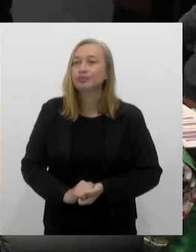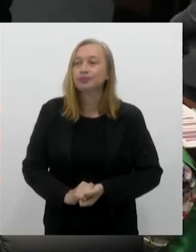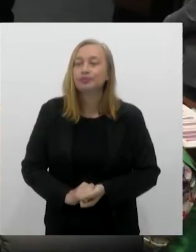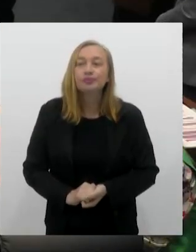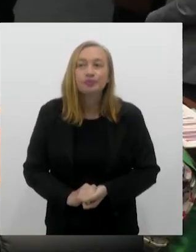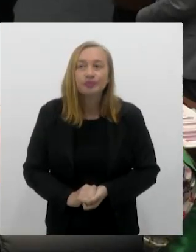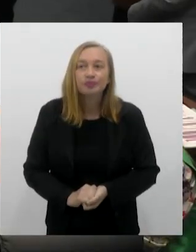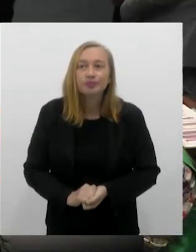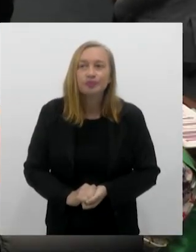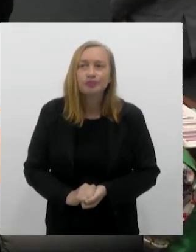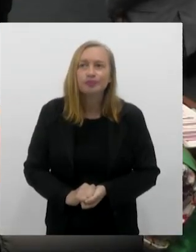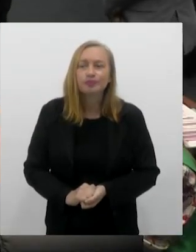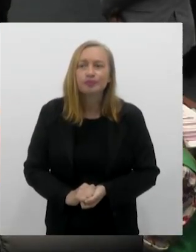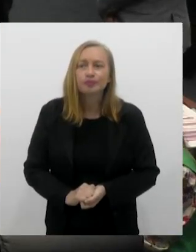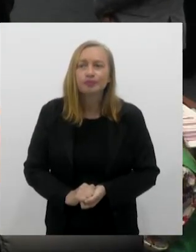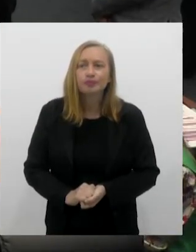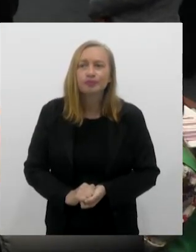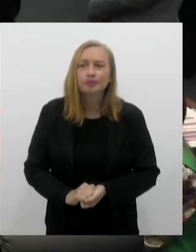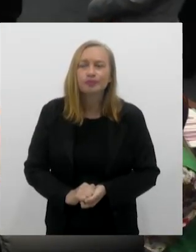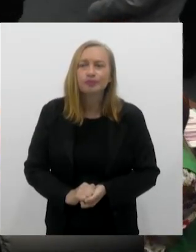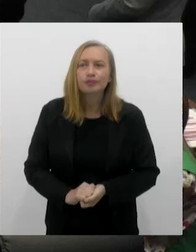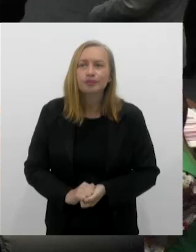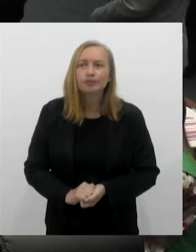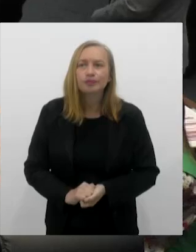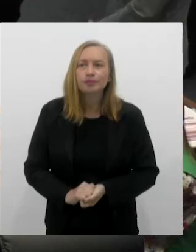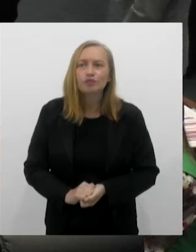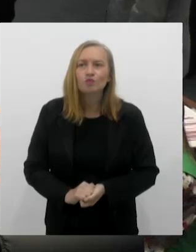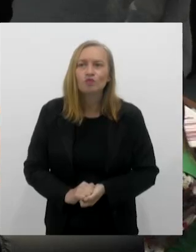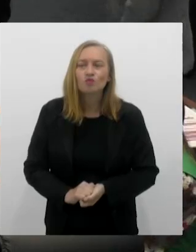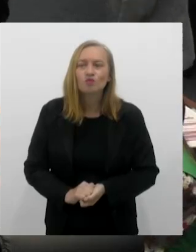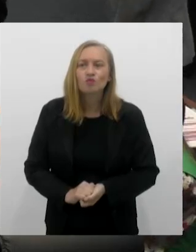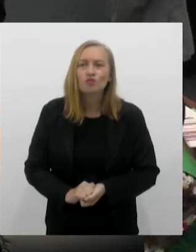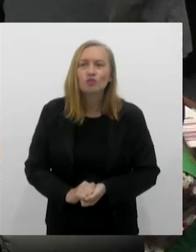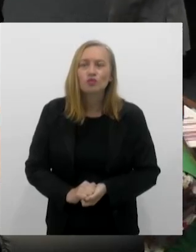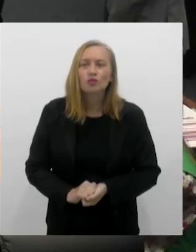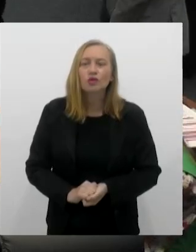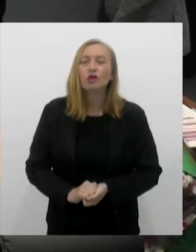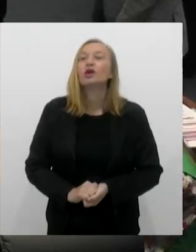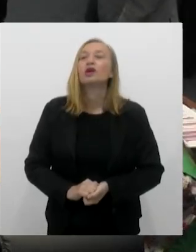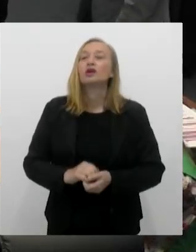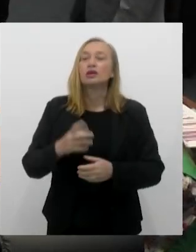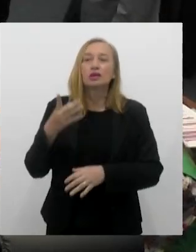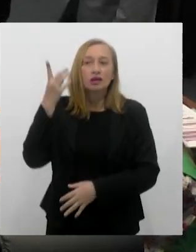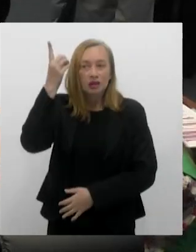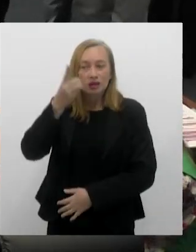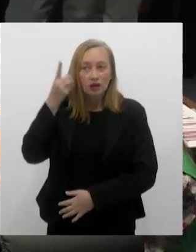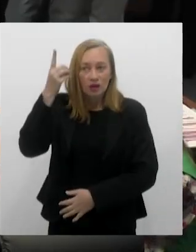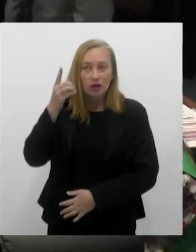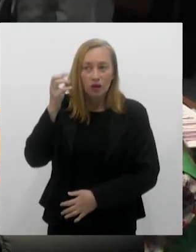Vai deixar tudo organizado na segunda-feira. De 2025, de autoria do deputado